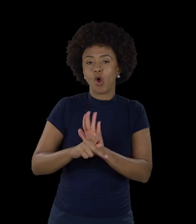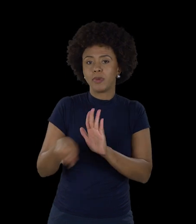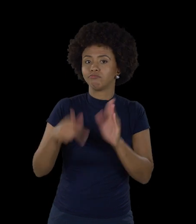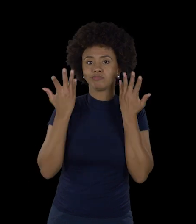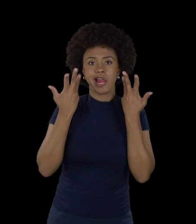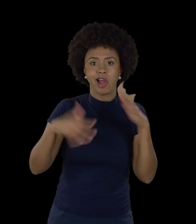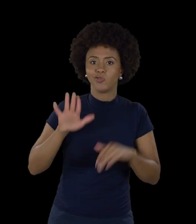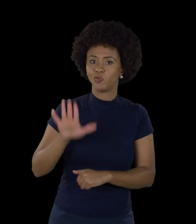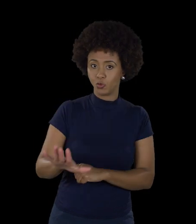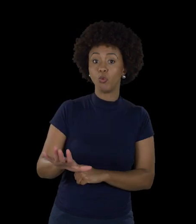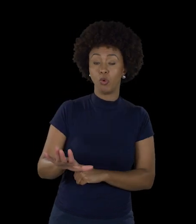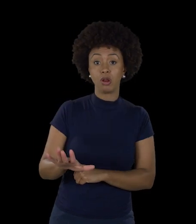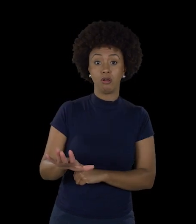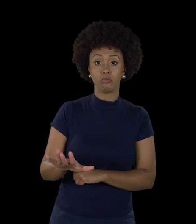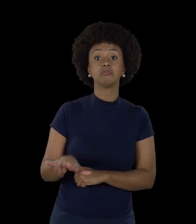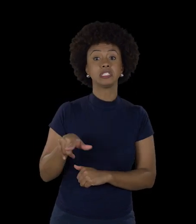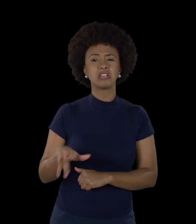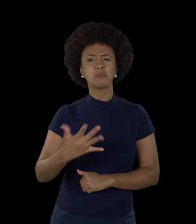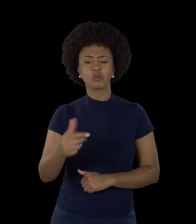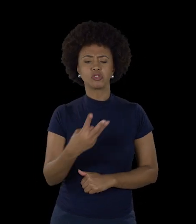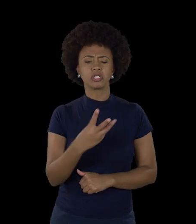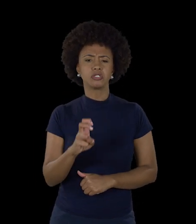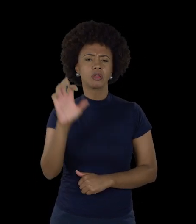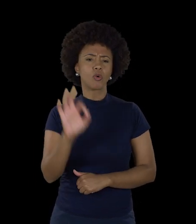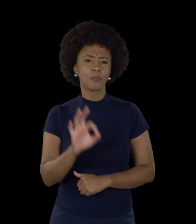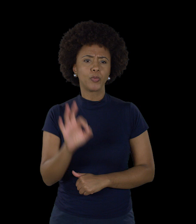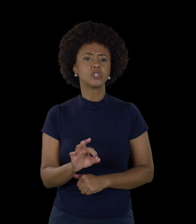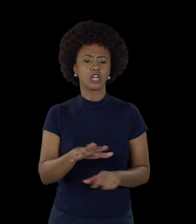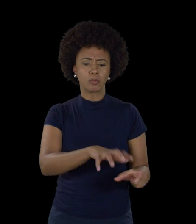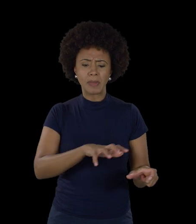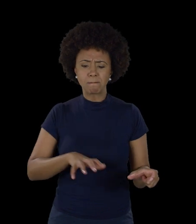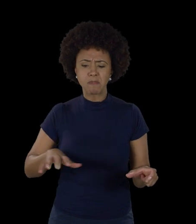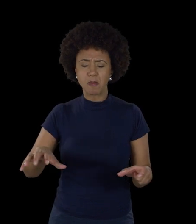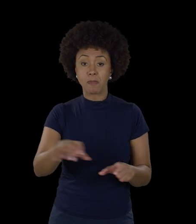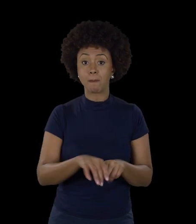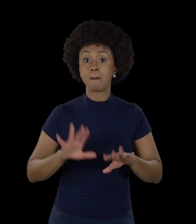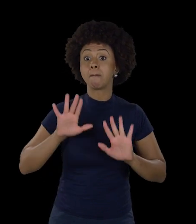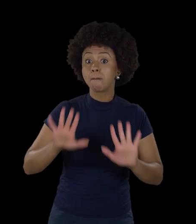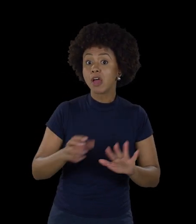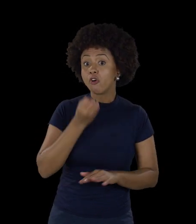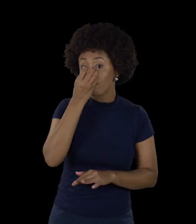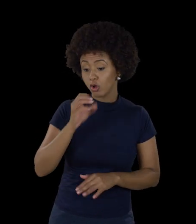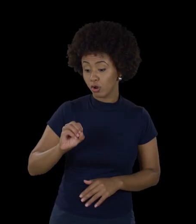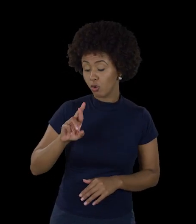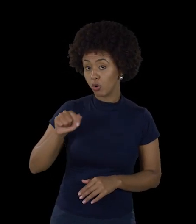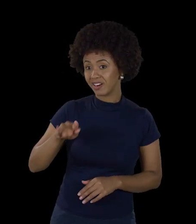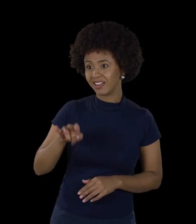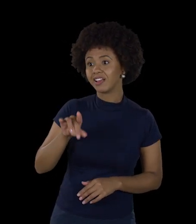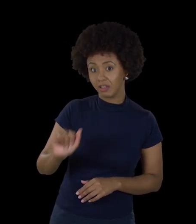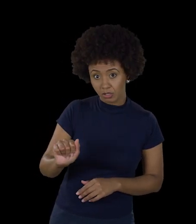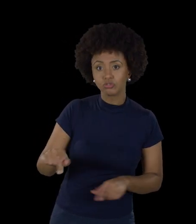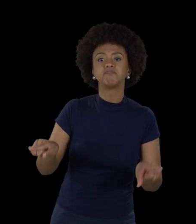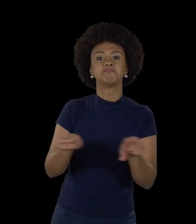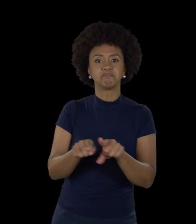nativa ainda hoje, algo próximo de 35% do seu território. Inúmeras espécies de orquídeas são encontradas, e